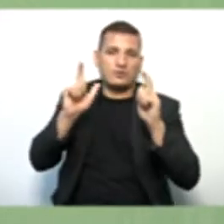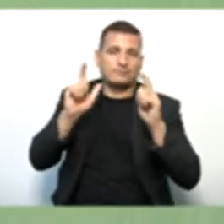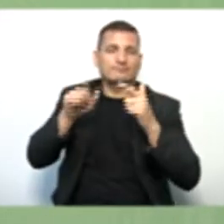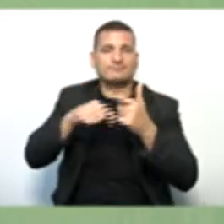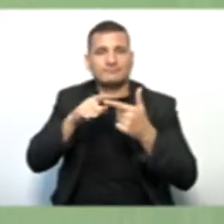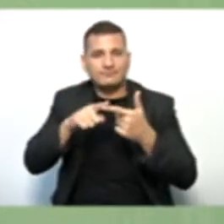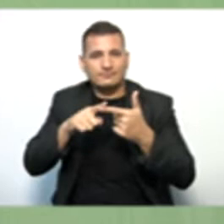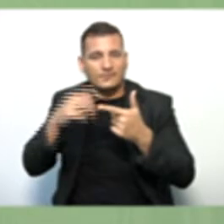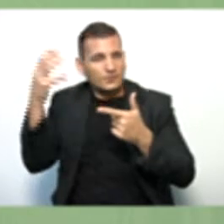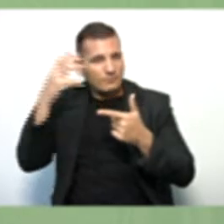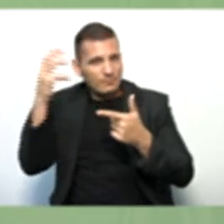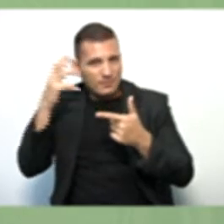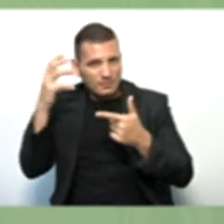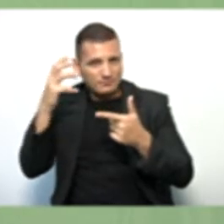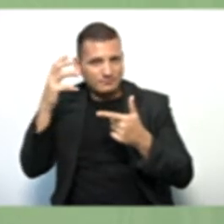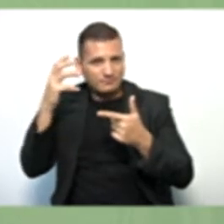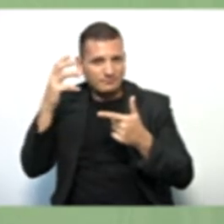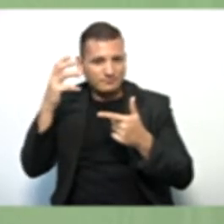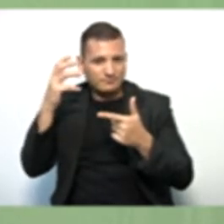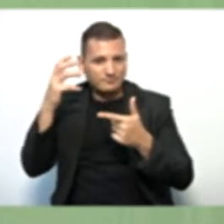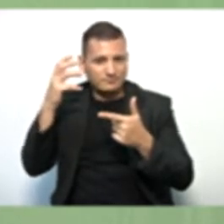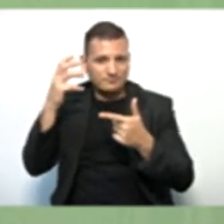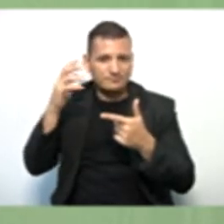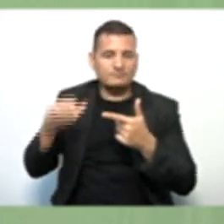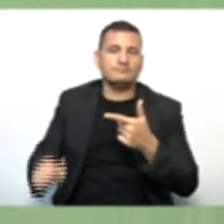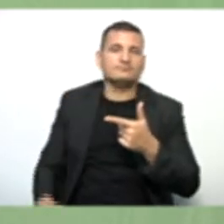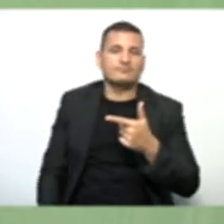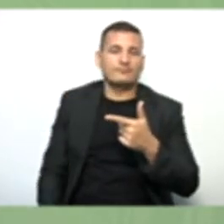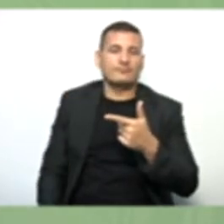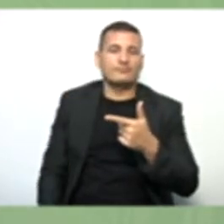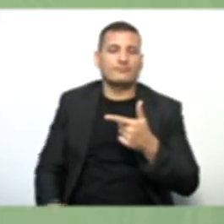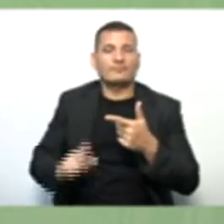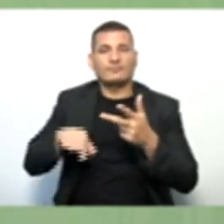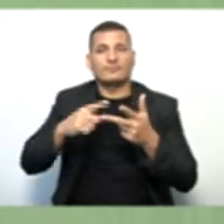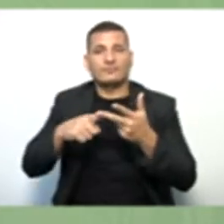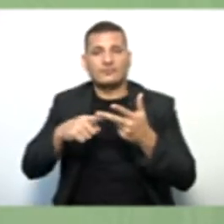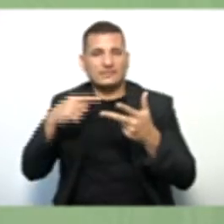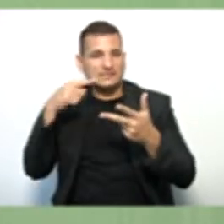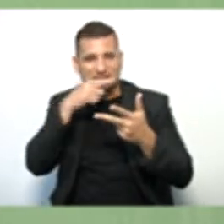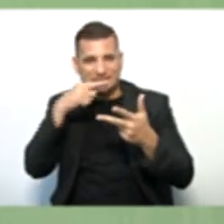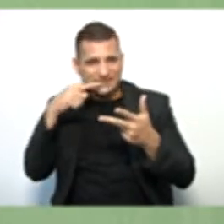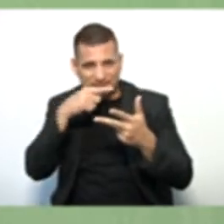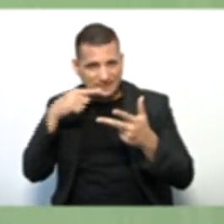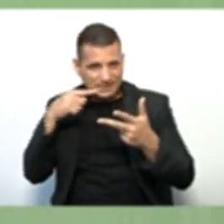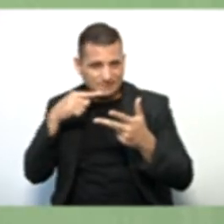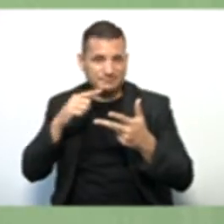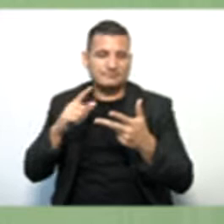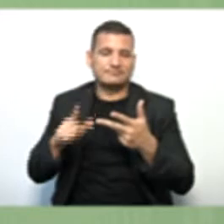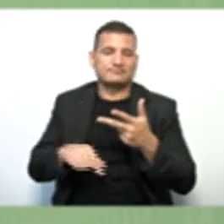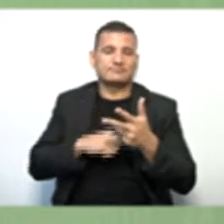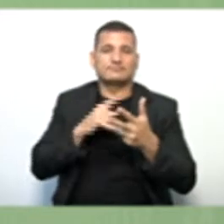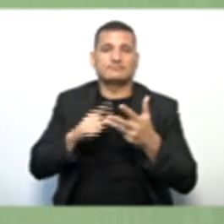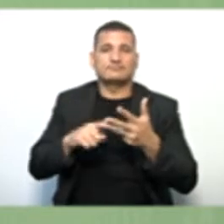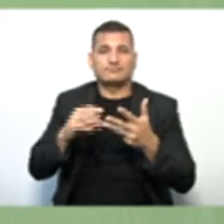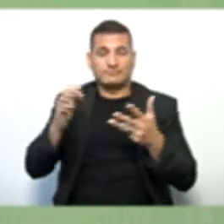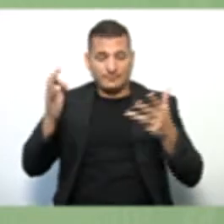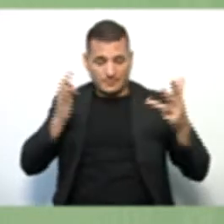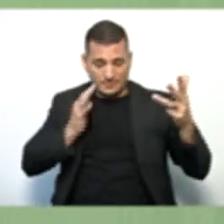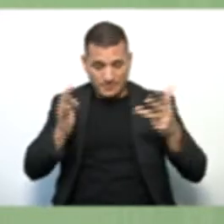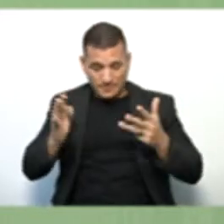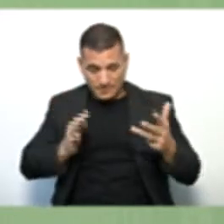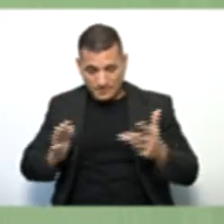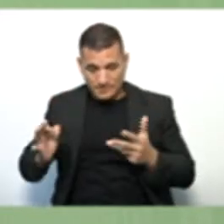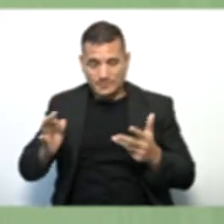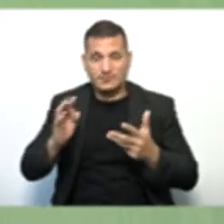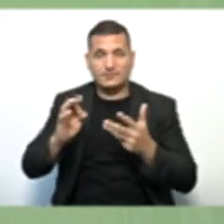banho. Aqui pode ter também uma condição, não é verdade? Escovar os dentes, também pode ter uma condição. Arrumar-se, também pode